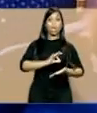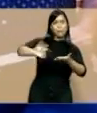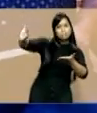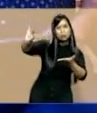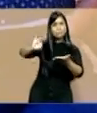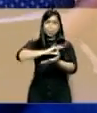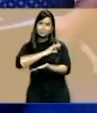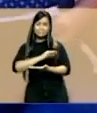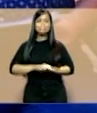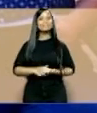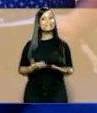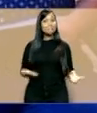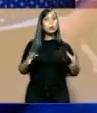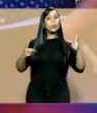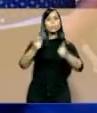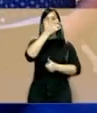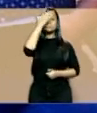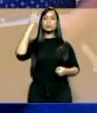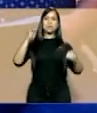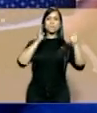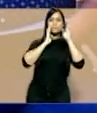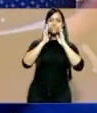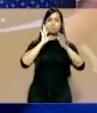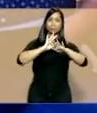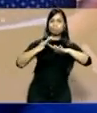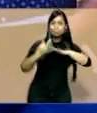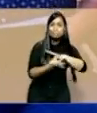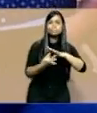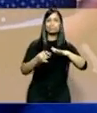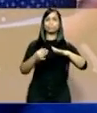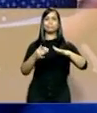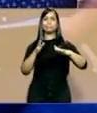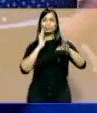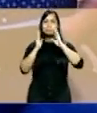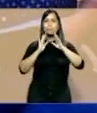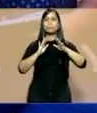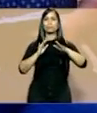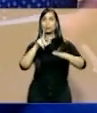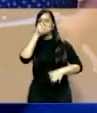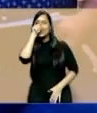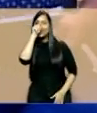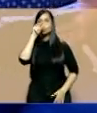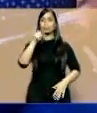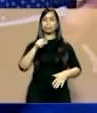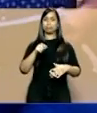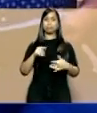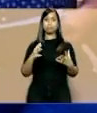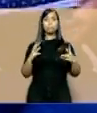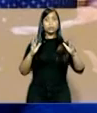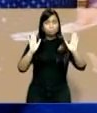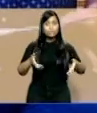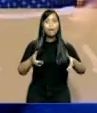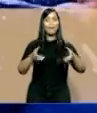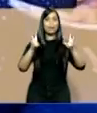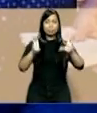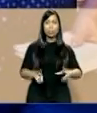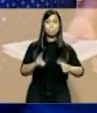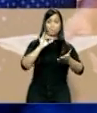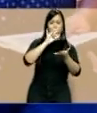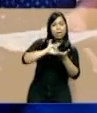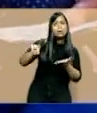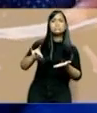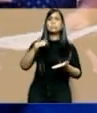haters gonna hate. Todo mundo que se aventura pelas redes sociais, pelo Facebook, Twitter, Instagram, já ouviu a expressão hater. São